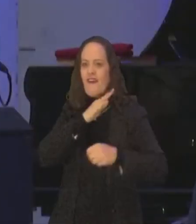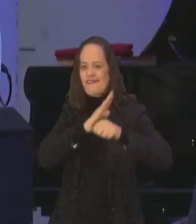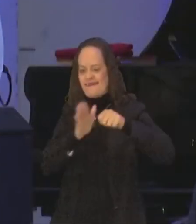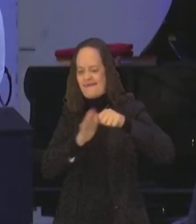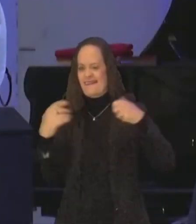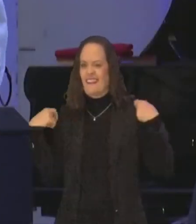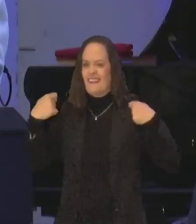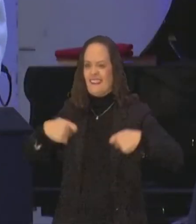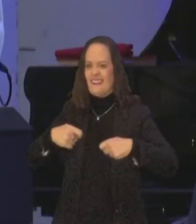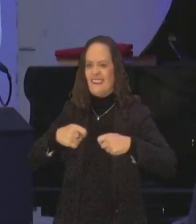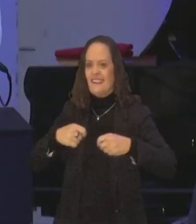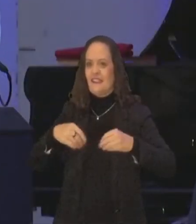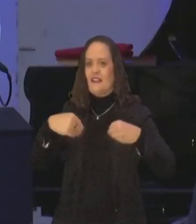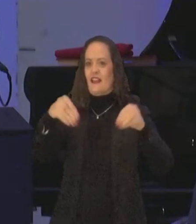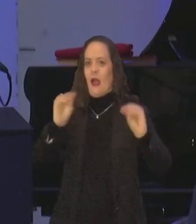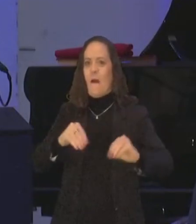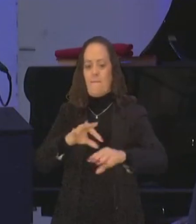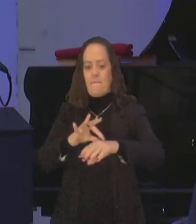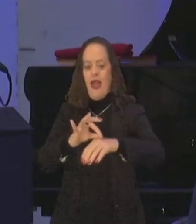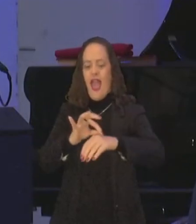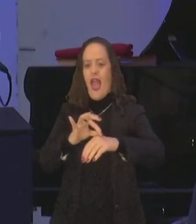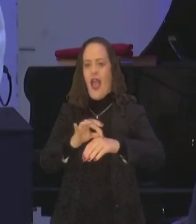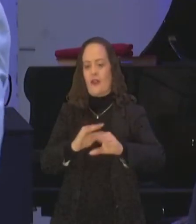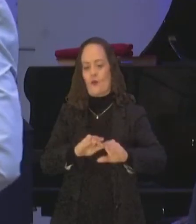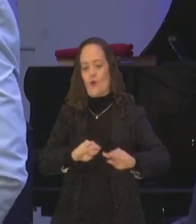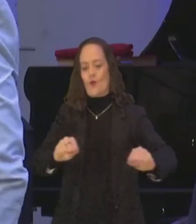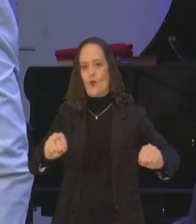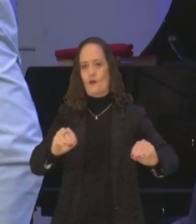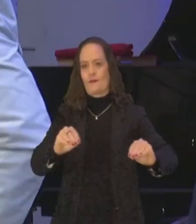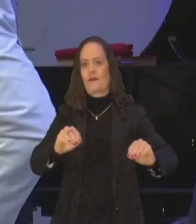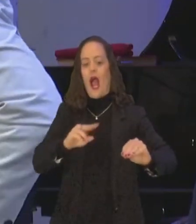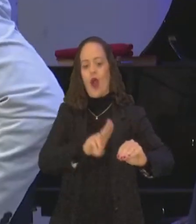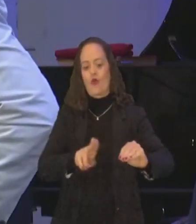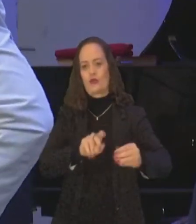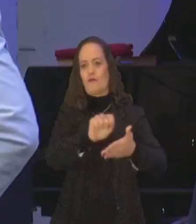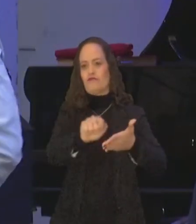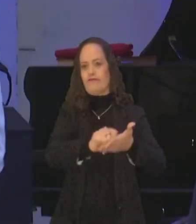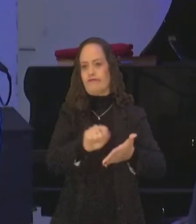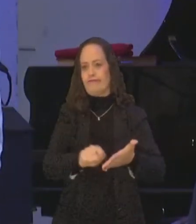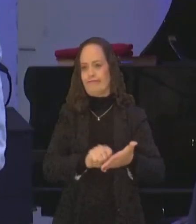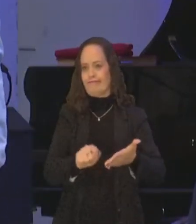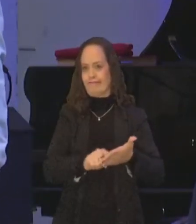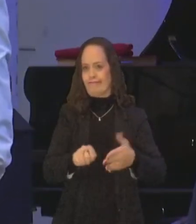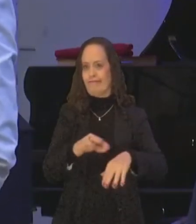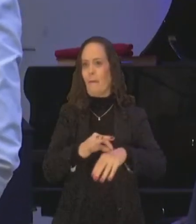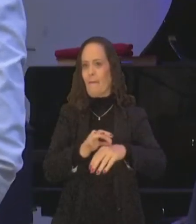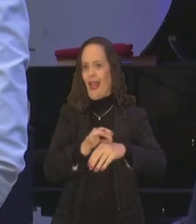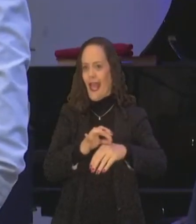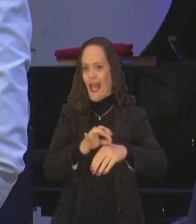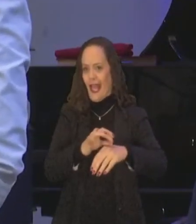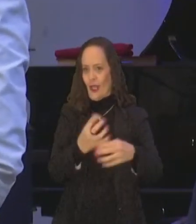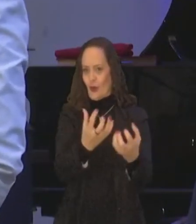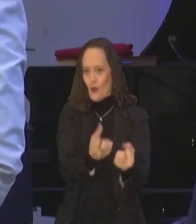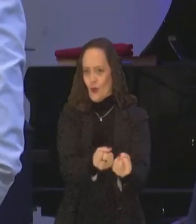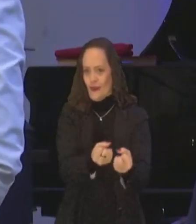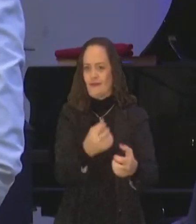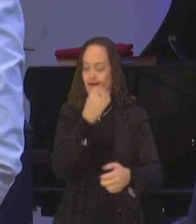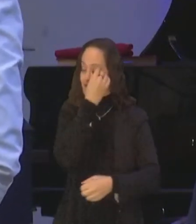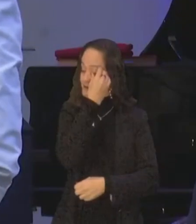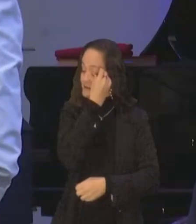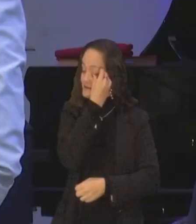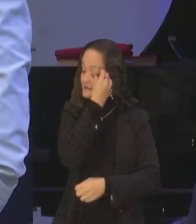de secagem, para a escrita. E daí o nome pergaminho, substituindo o papiro, esta